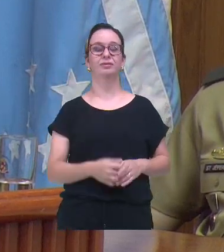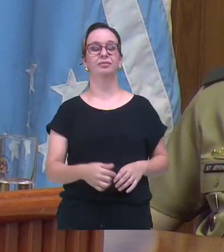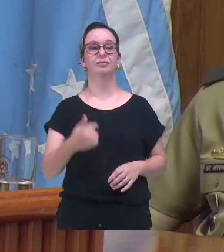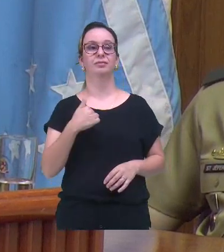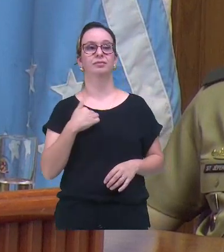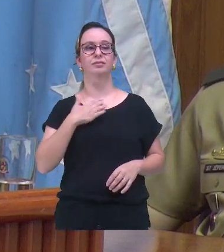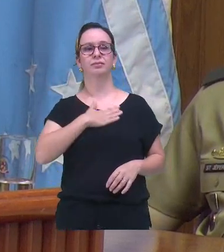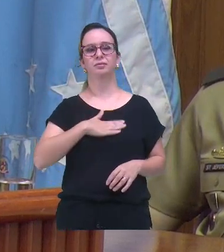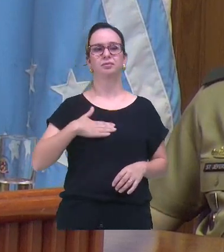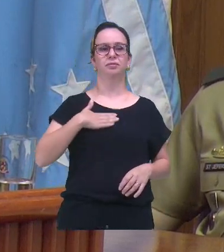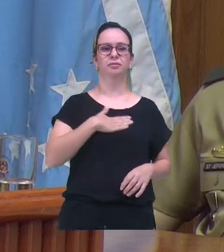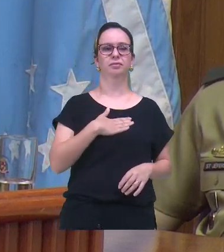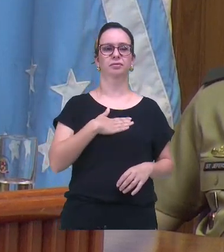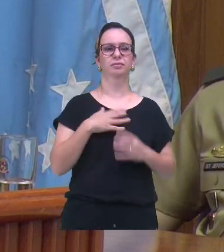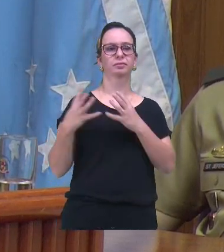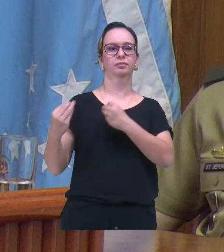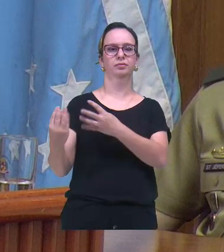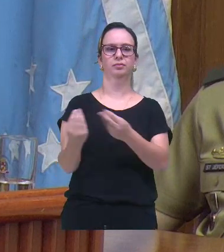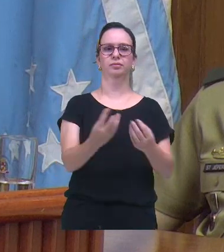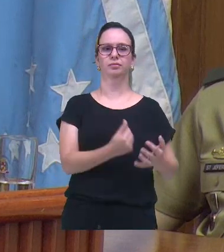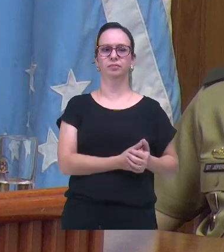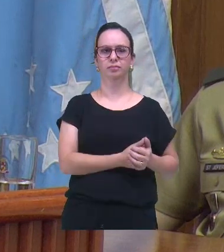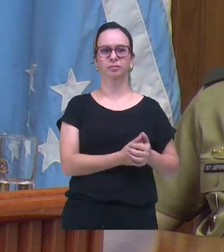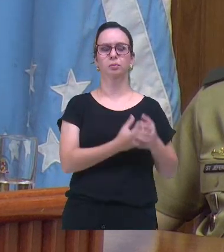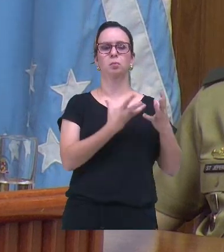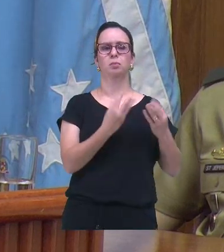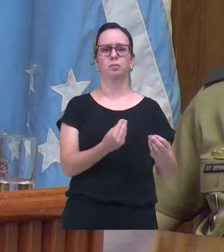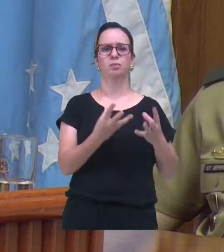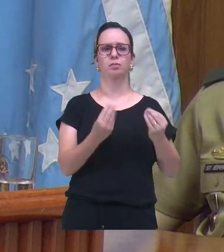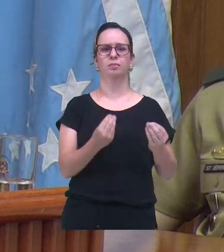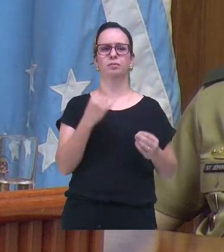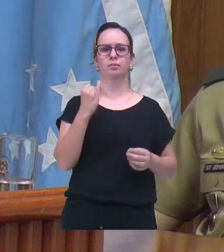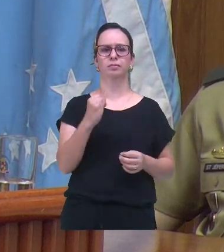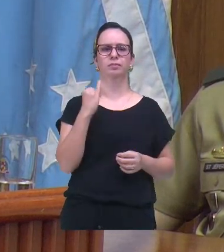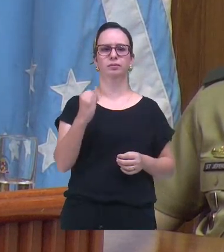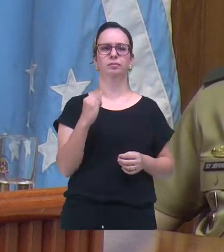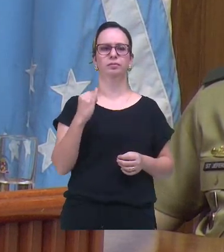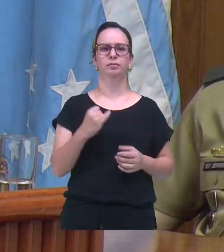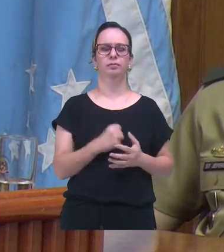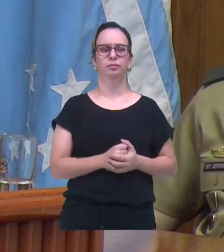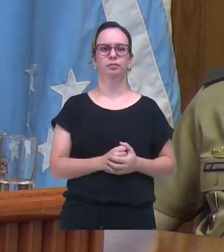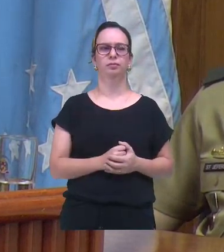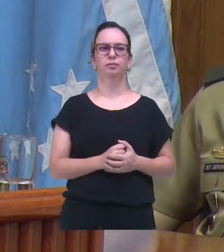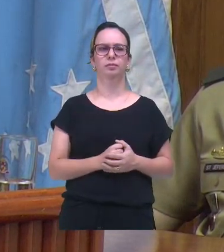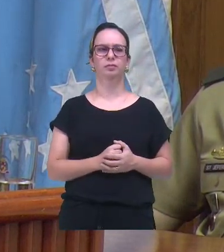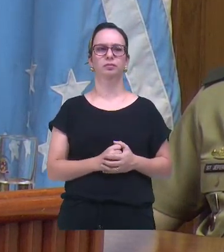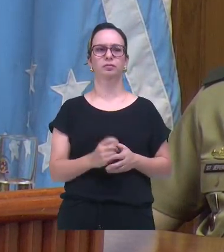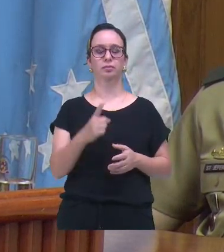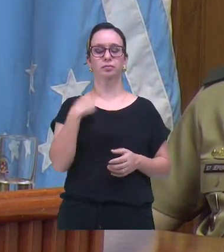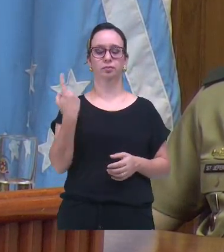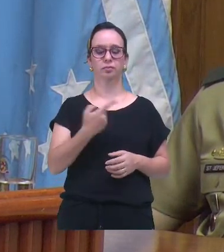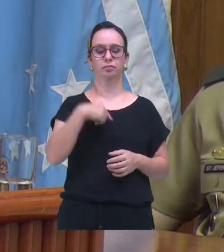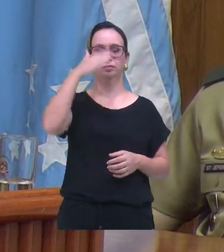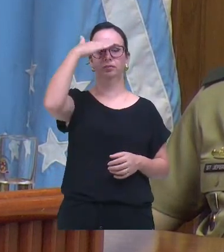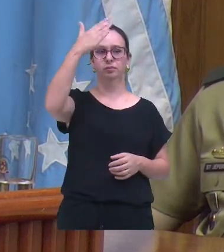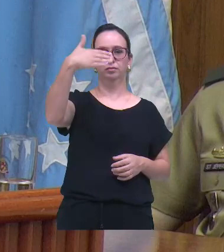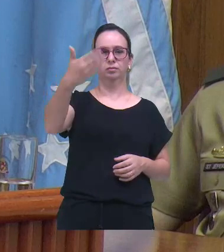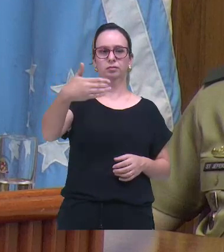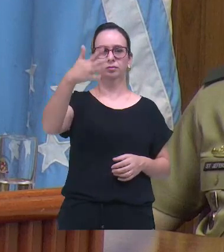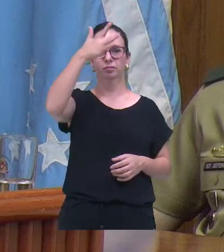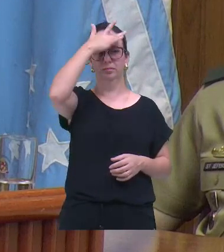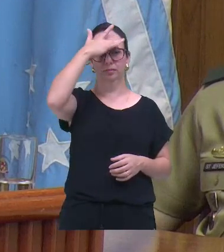gosto muito, e eu acho muito importante, vereador Gerson, nós homenagearmos as pessoas em